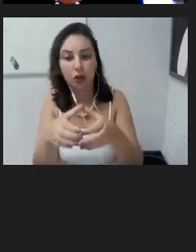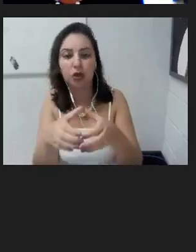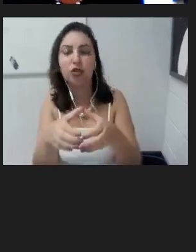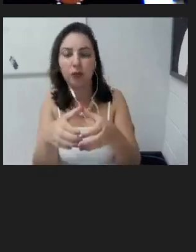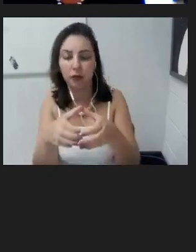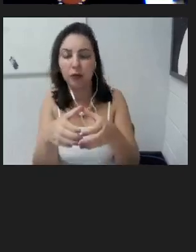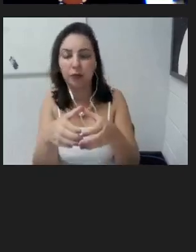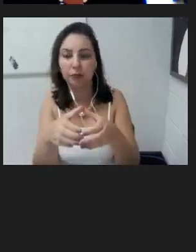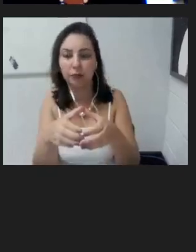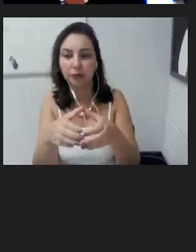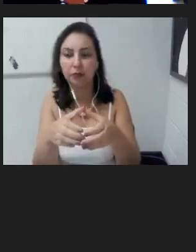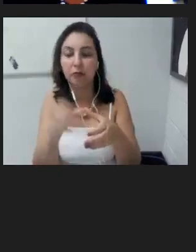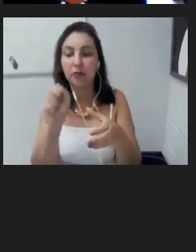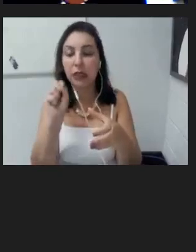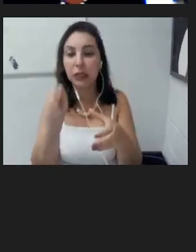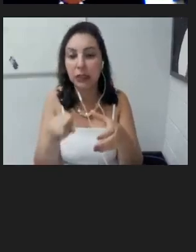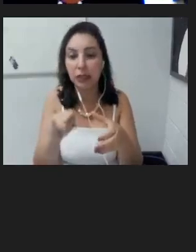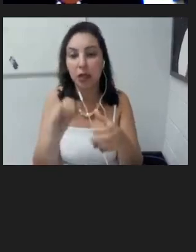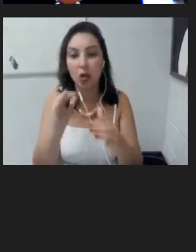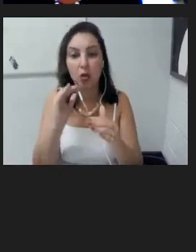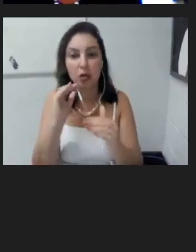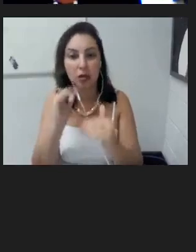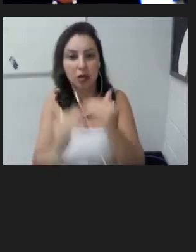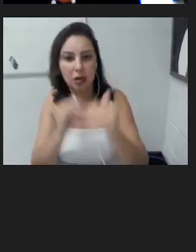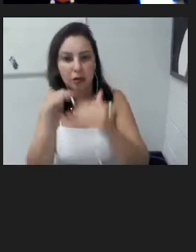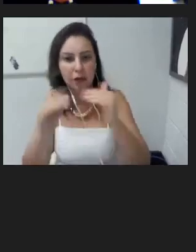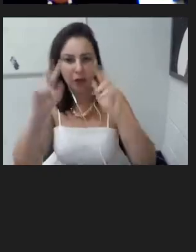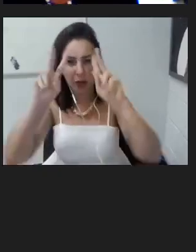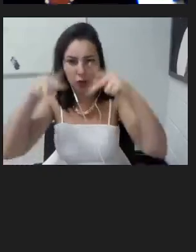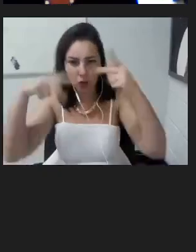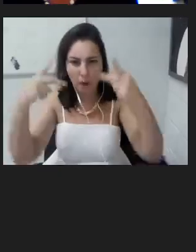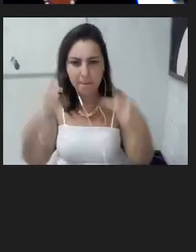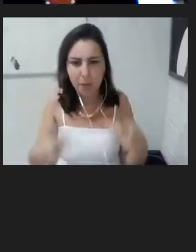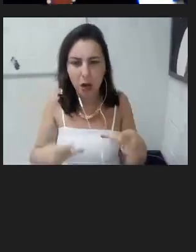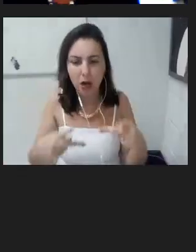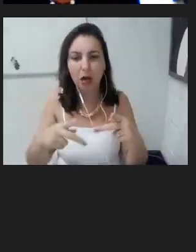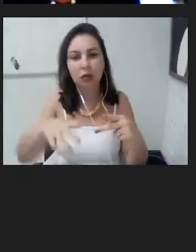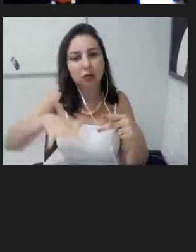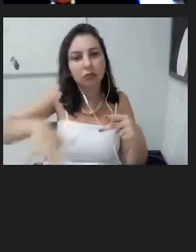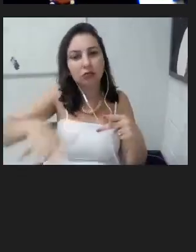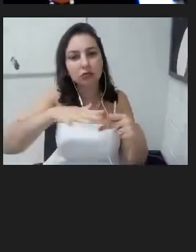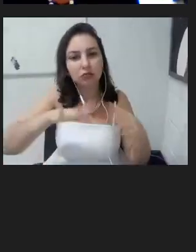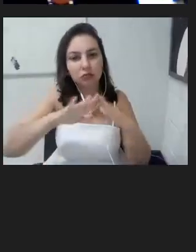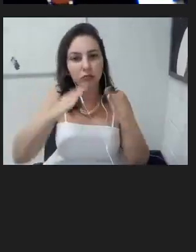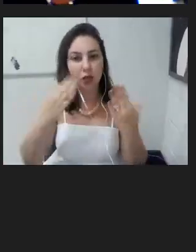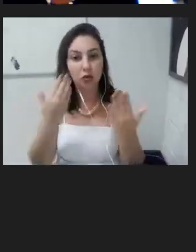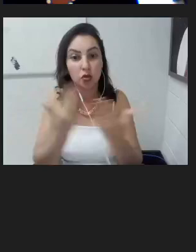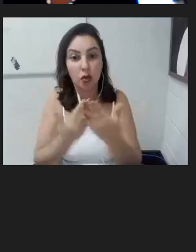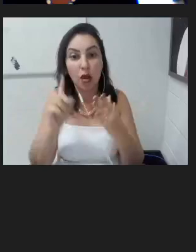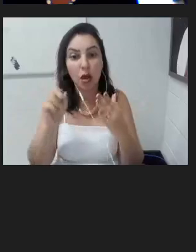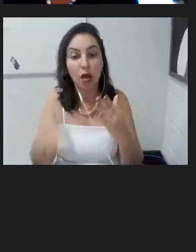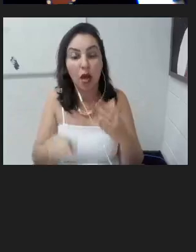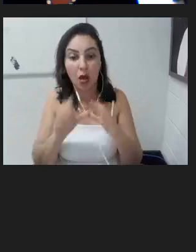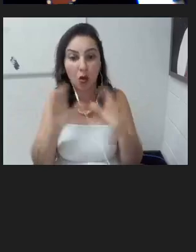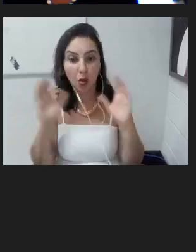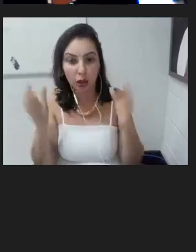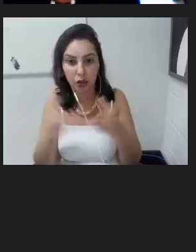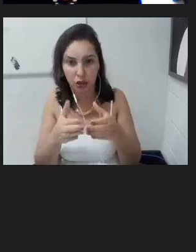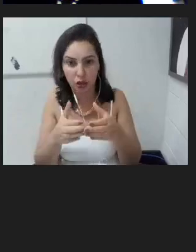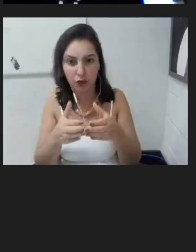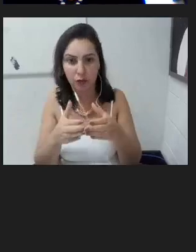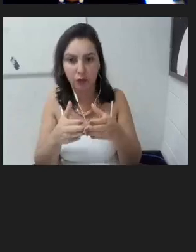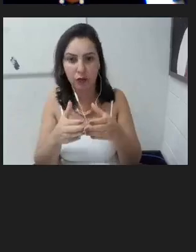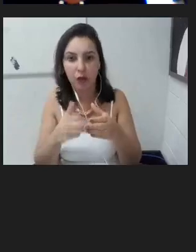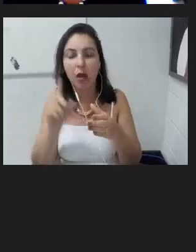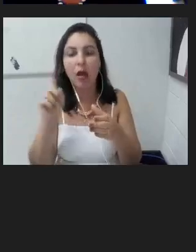o desenvolvimento humano, o espaço da escola, ele se dá coletivamente, é